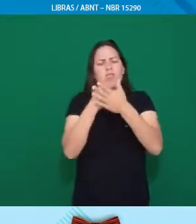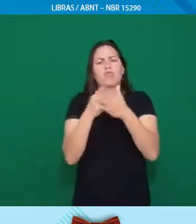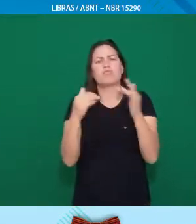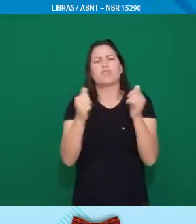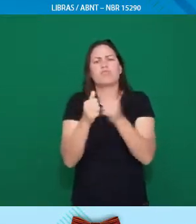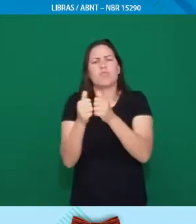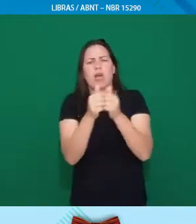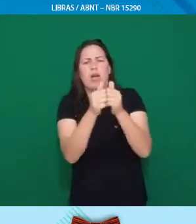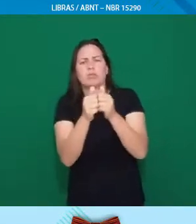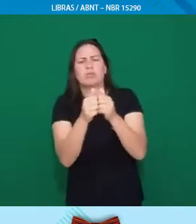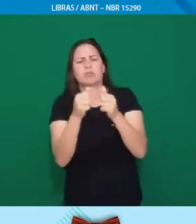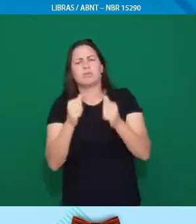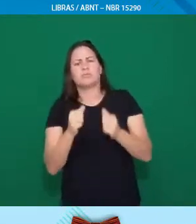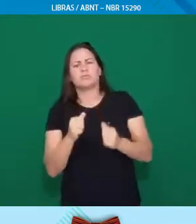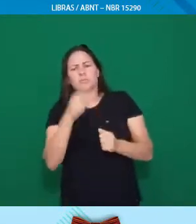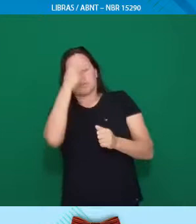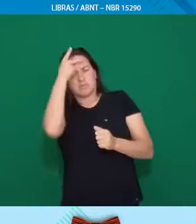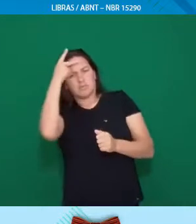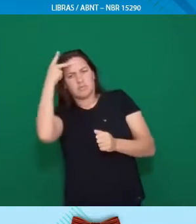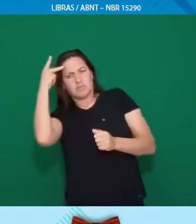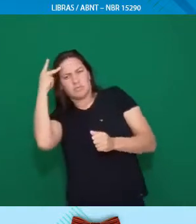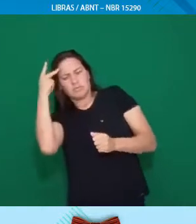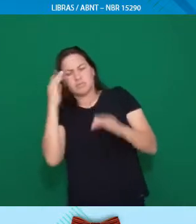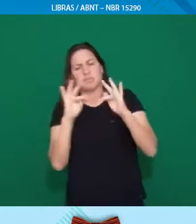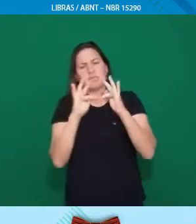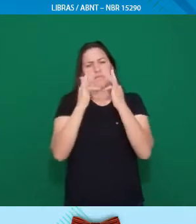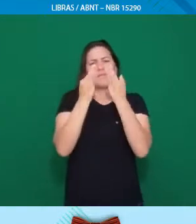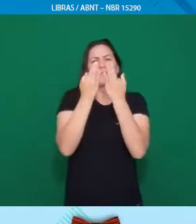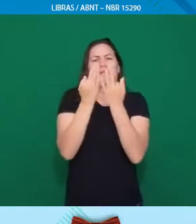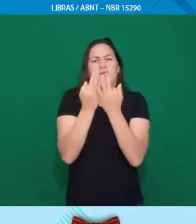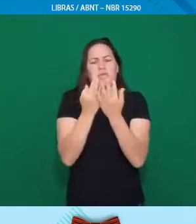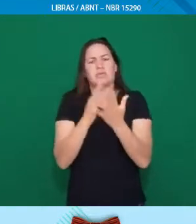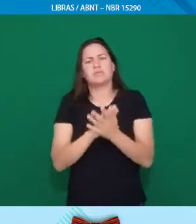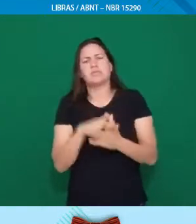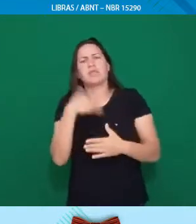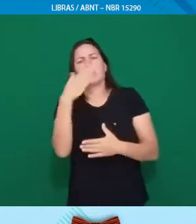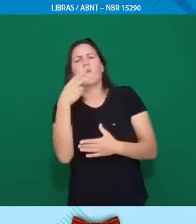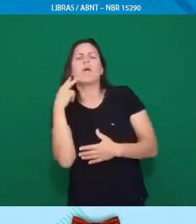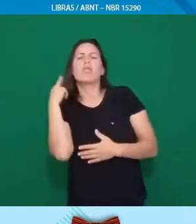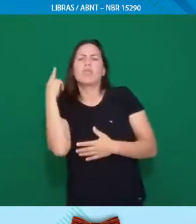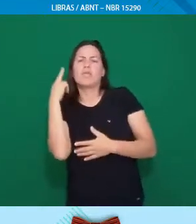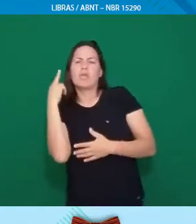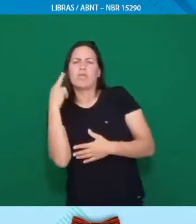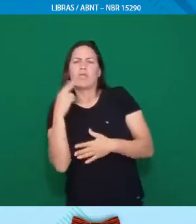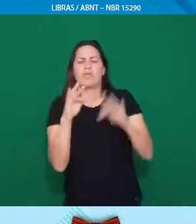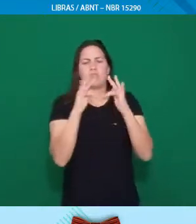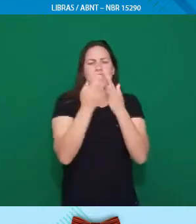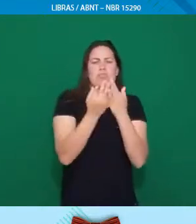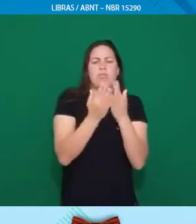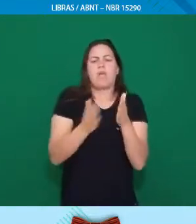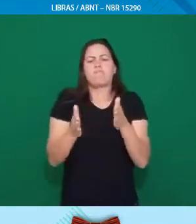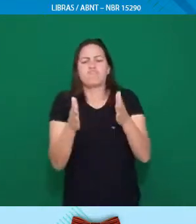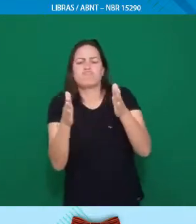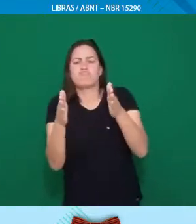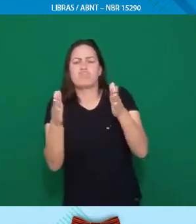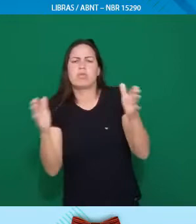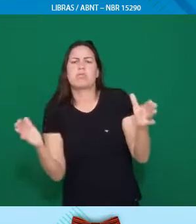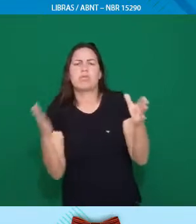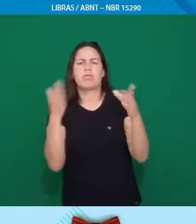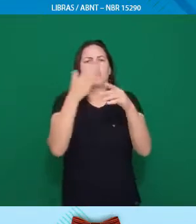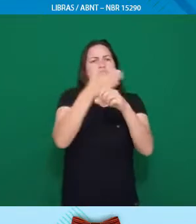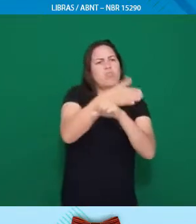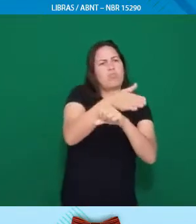permite uma proximidade incrível em relação as pessoas e as famílias enquanto os vereadores nós somos uma uma ponte